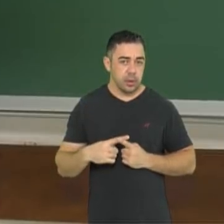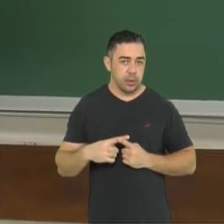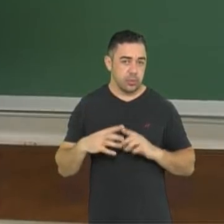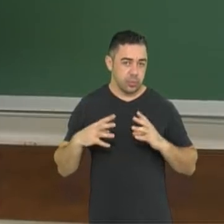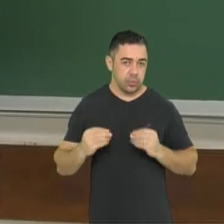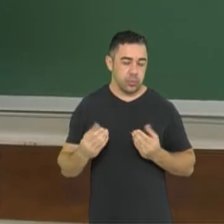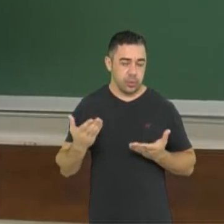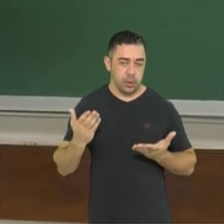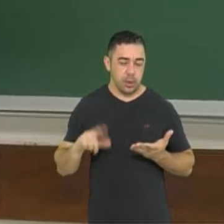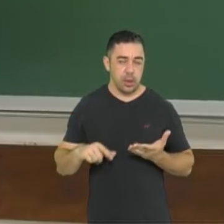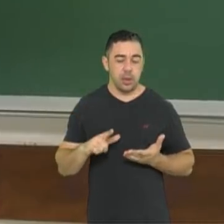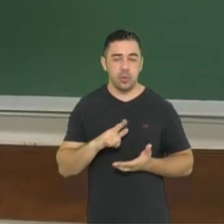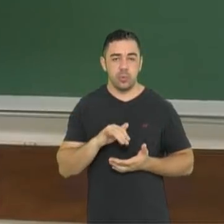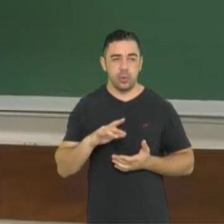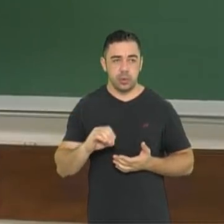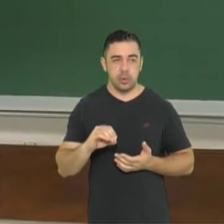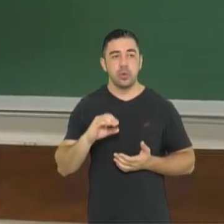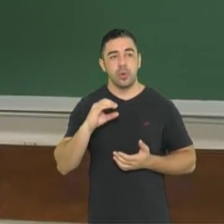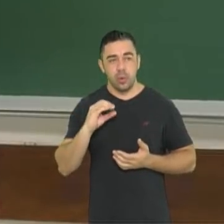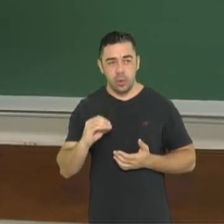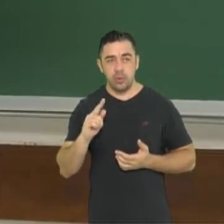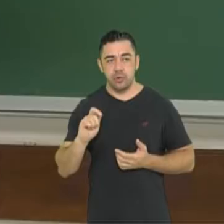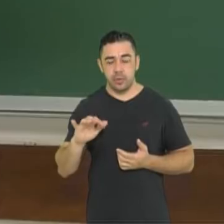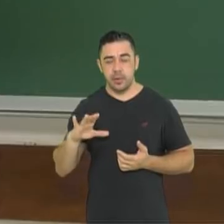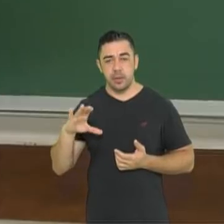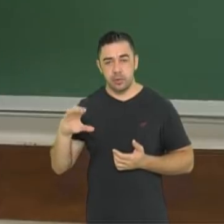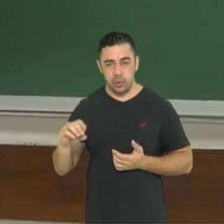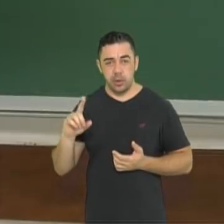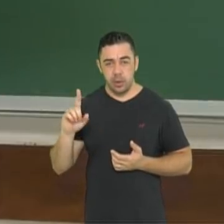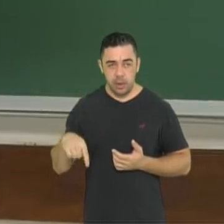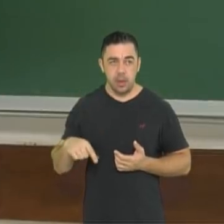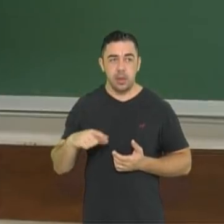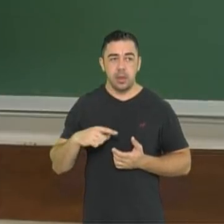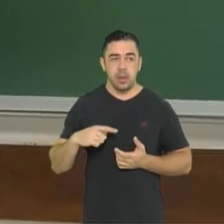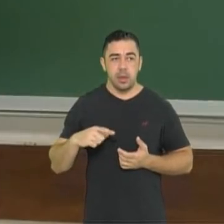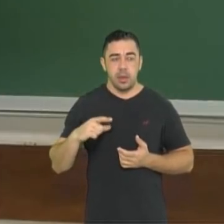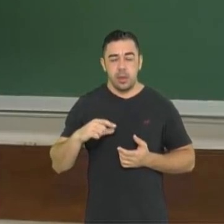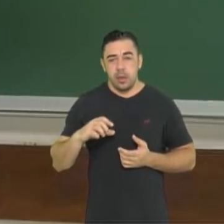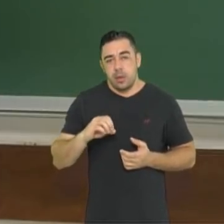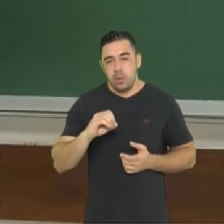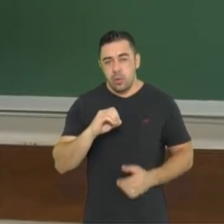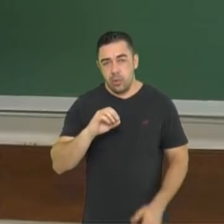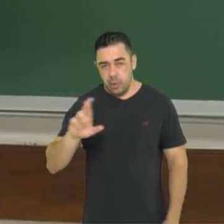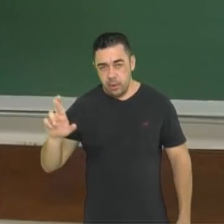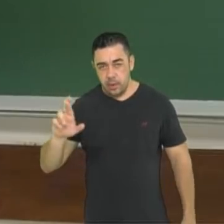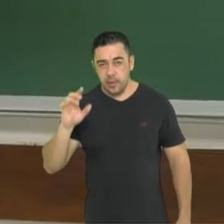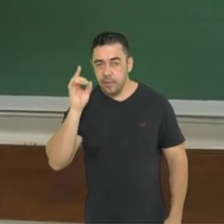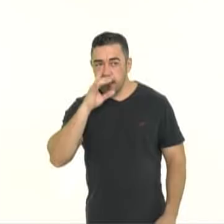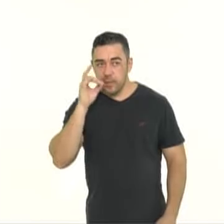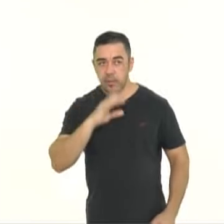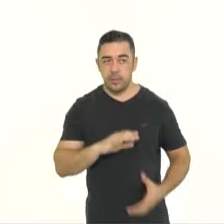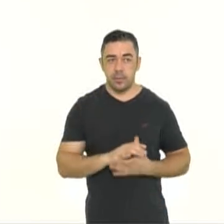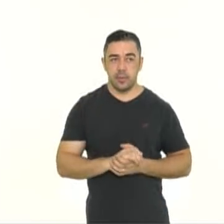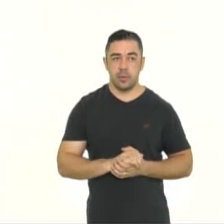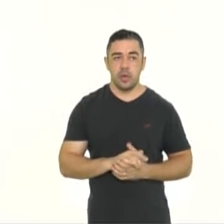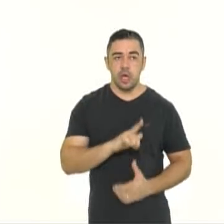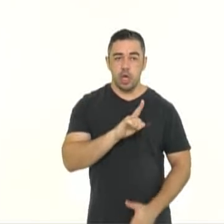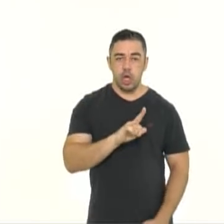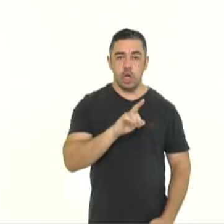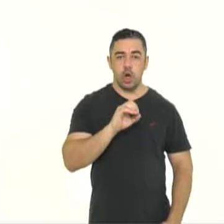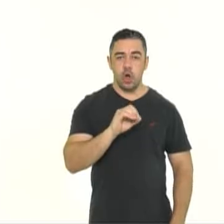são germânicos aqui, né? Como também são romanos. Ficaram com a parte oriental, a parte verde. E Lotário ficou com a